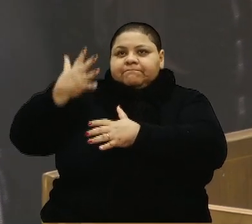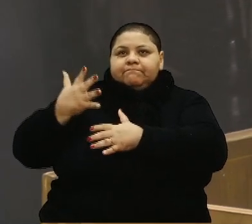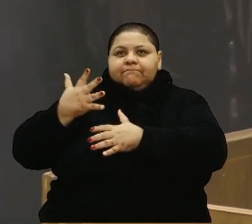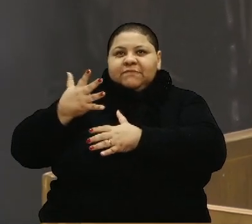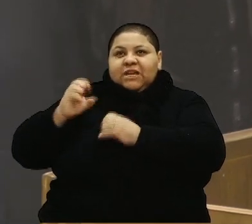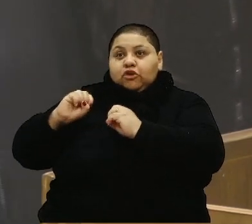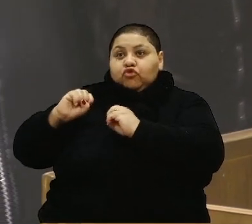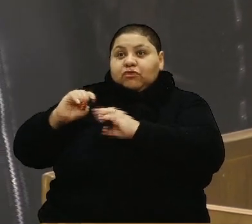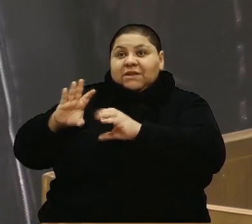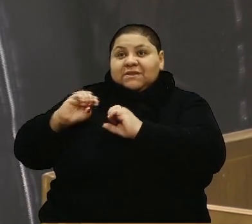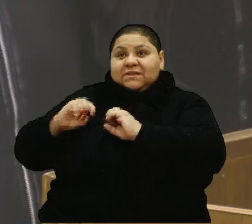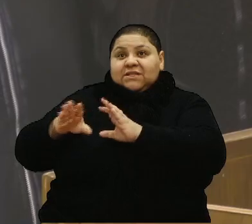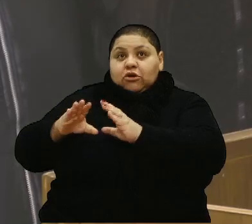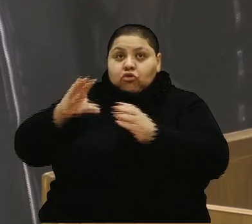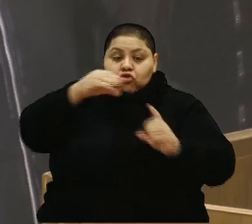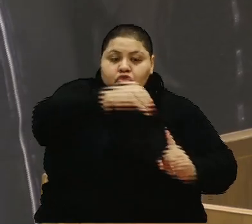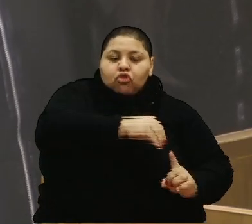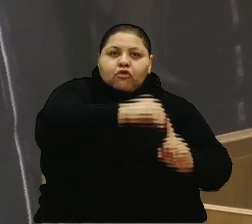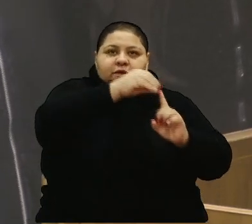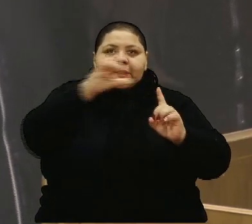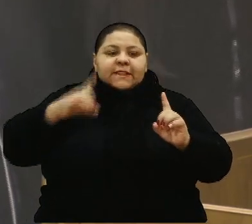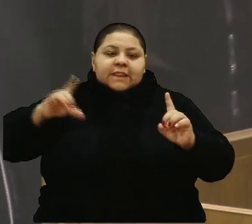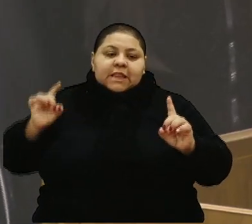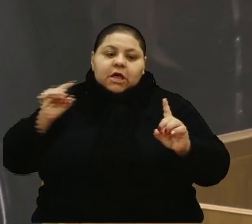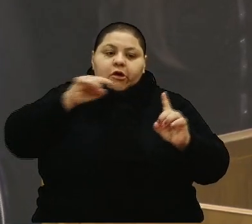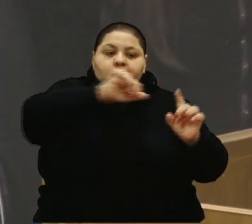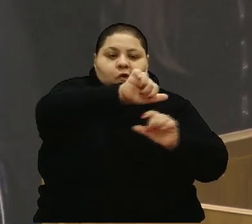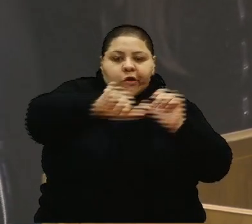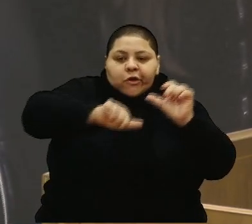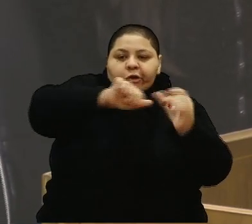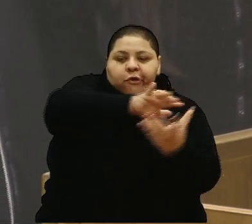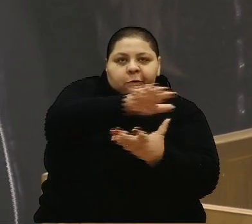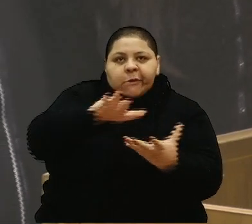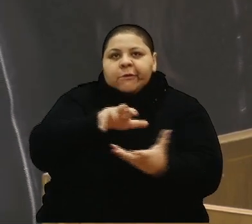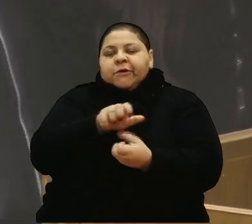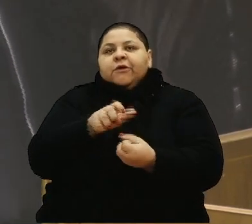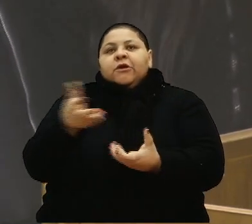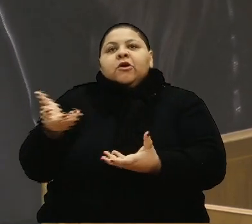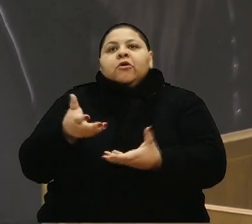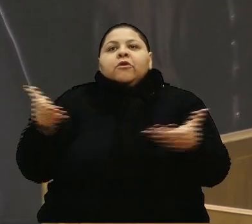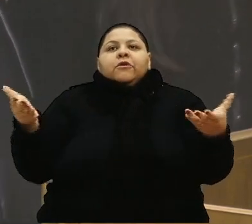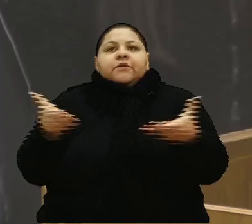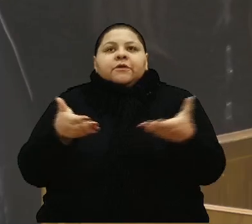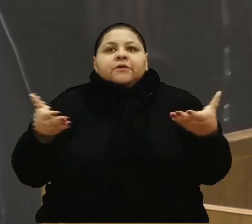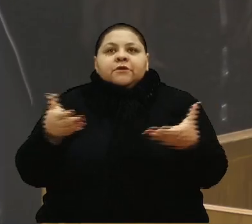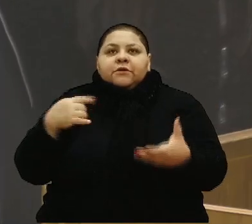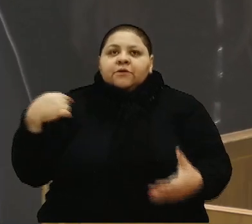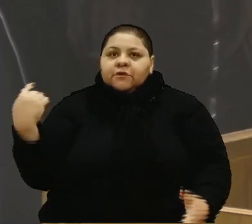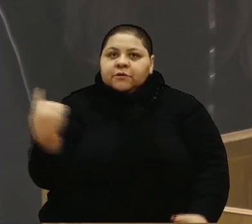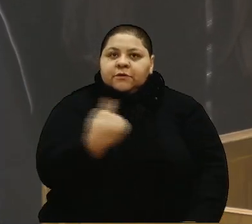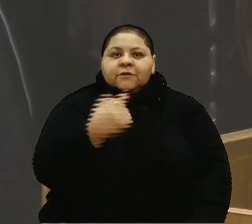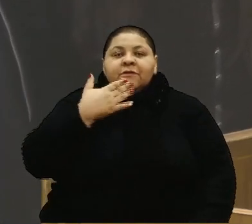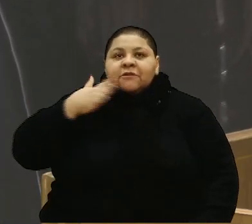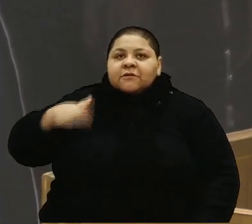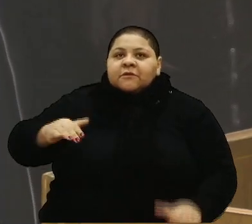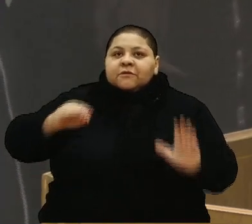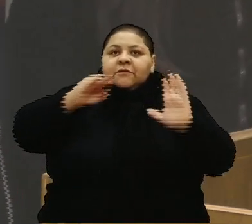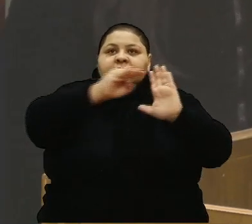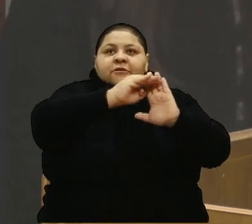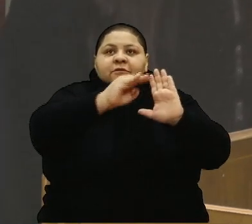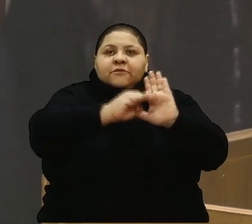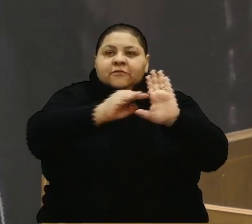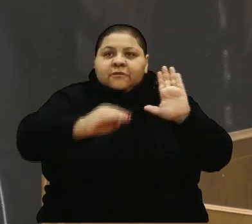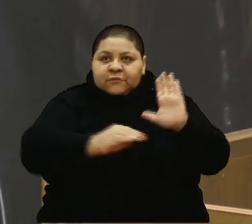coração, e que elas assumam essa missão de transformação do mundo, queremos deixar as nossas crianças do programa Serviço,